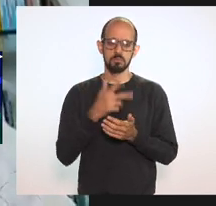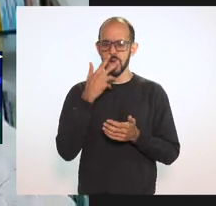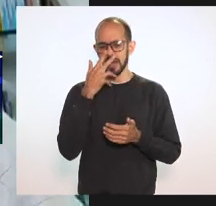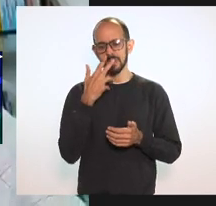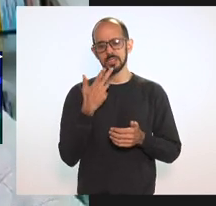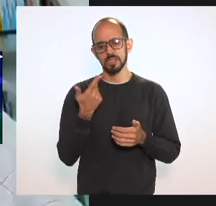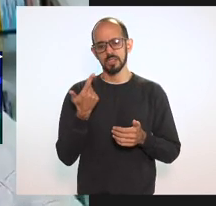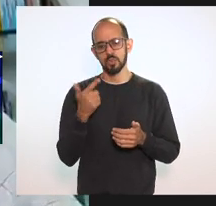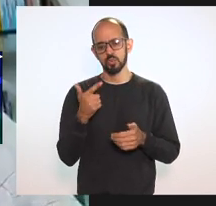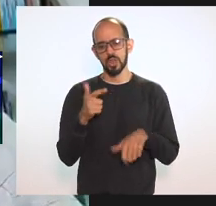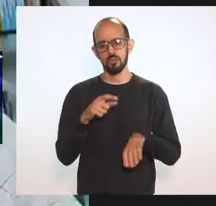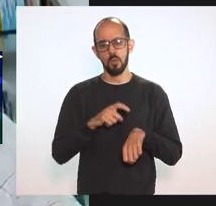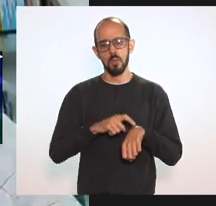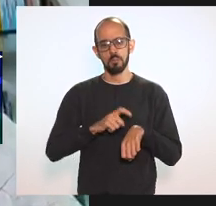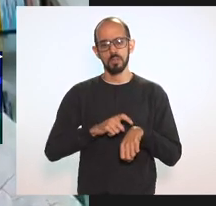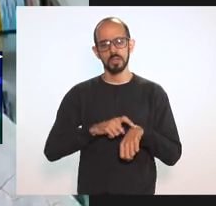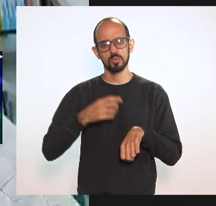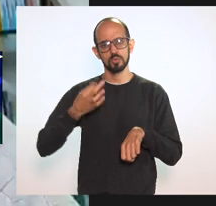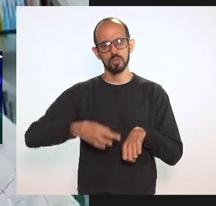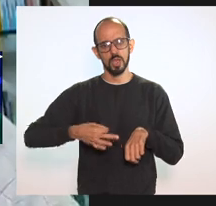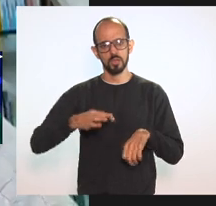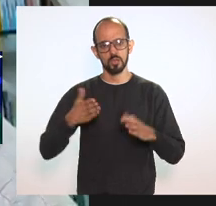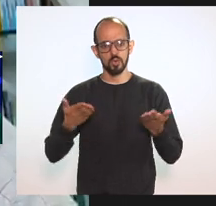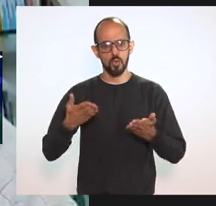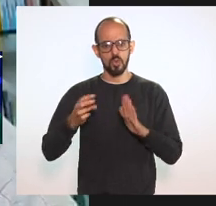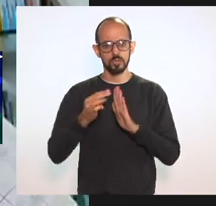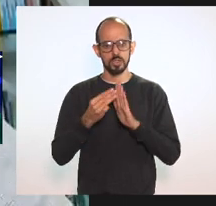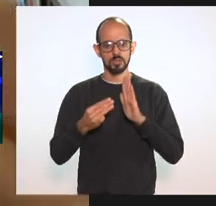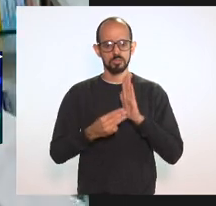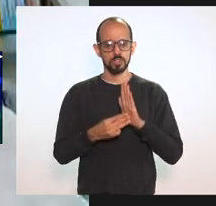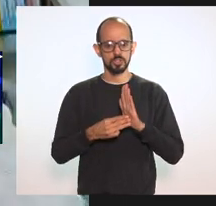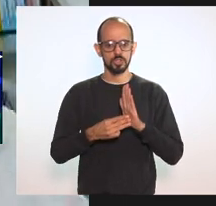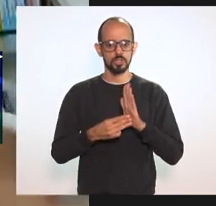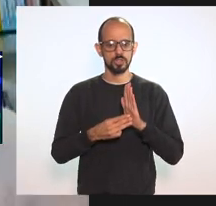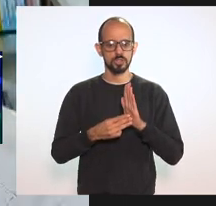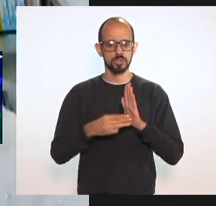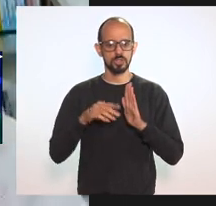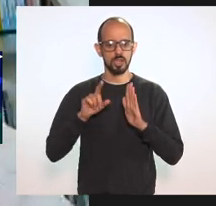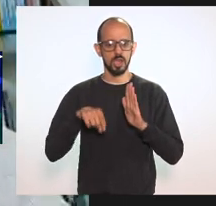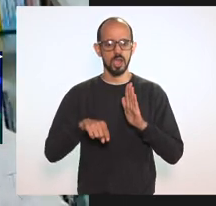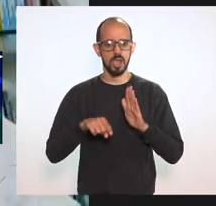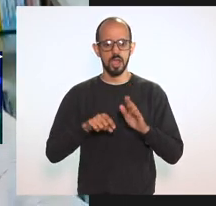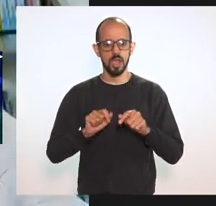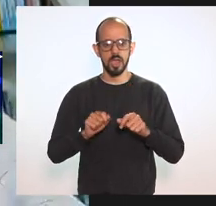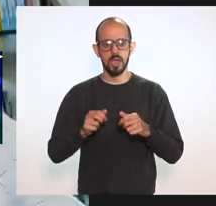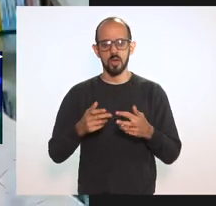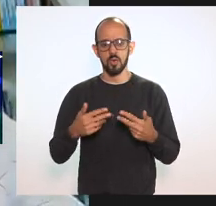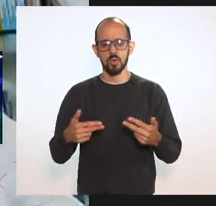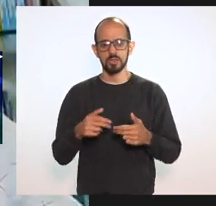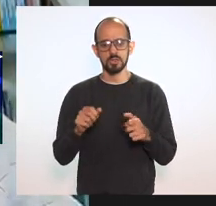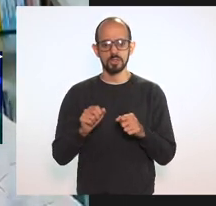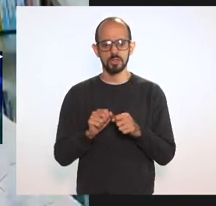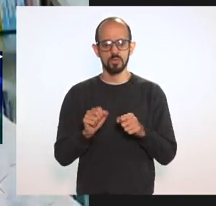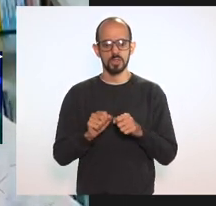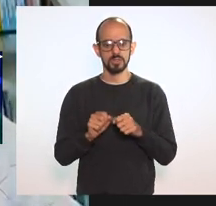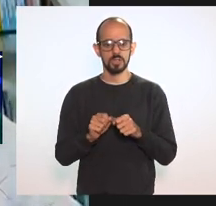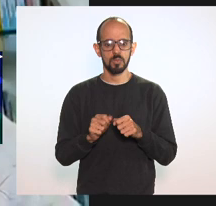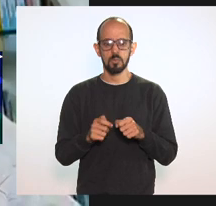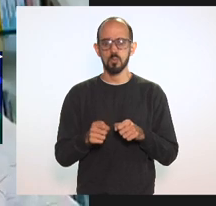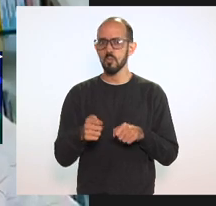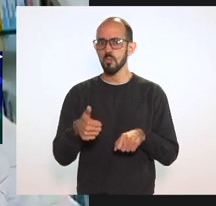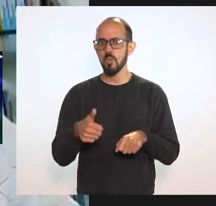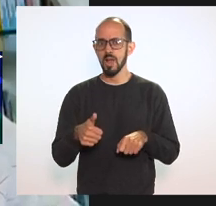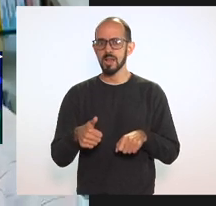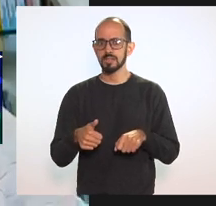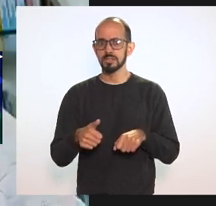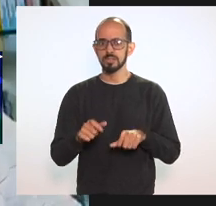oportuno e hoje as medidas são medidas que estão sendo tomadas quase que